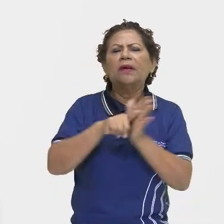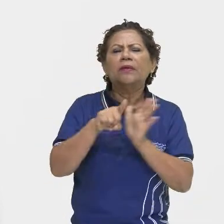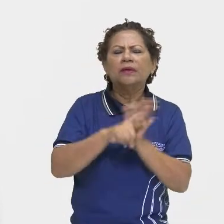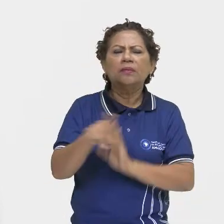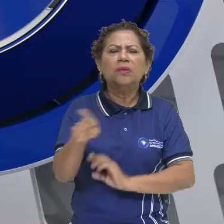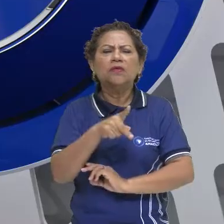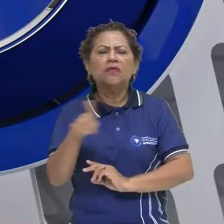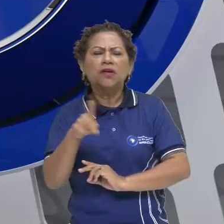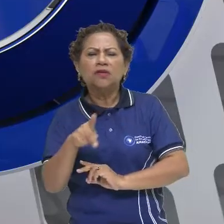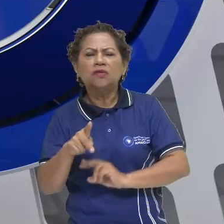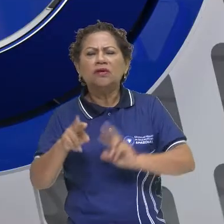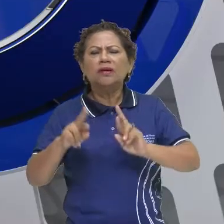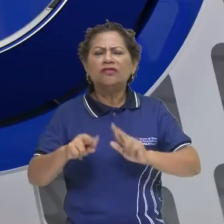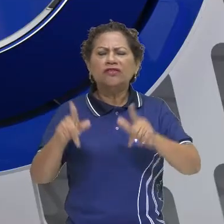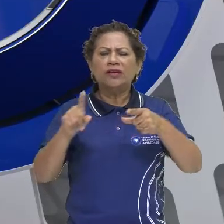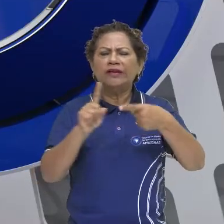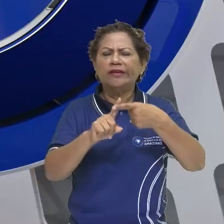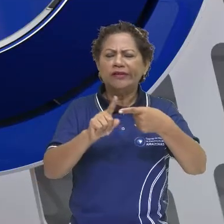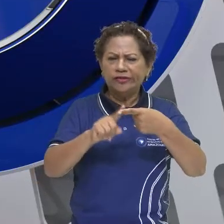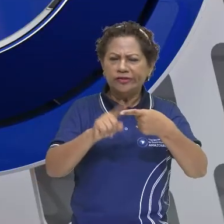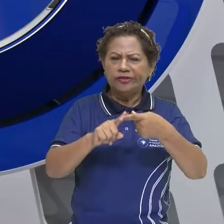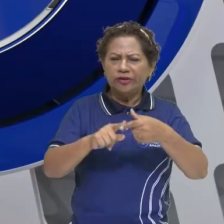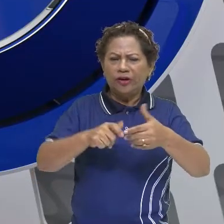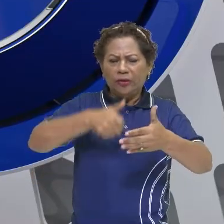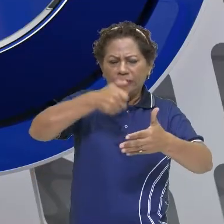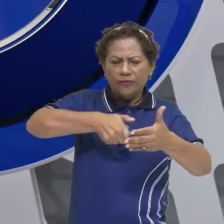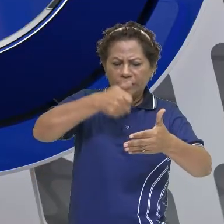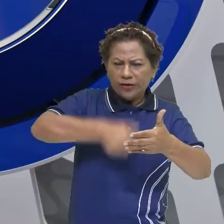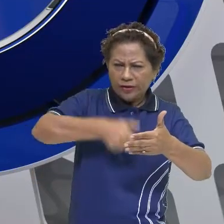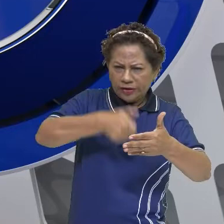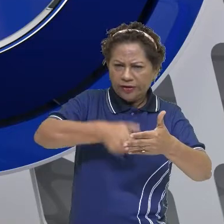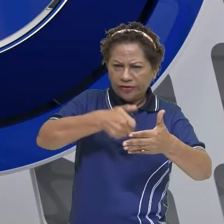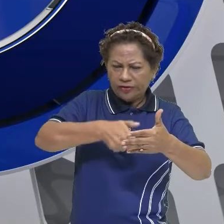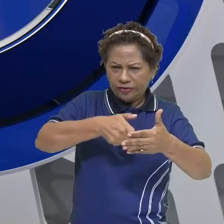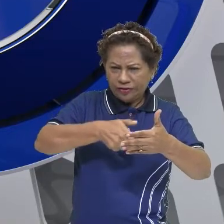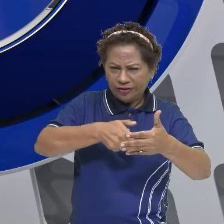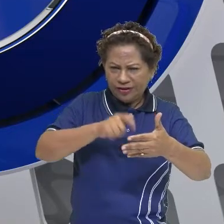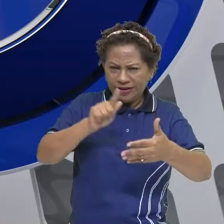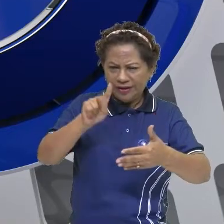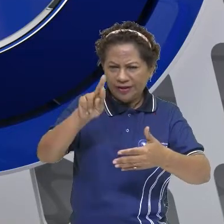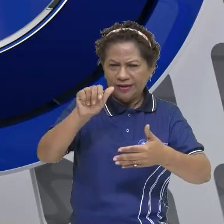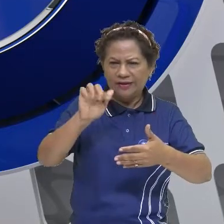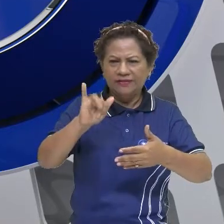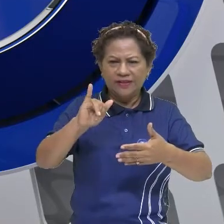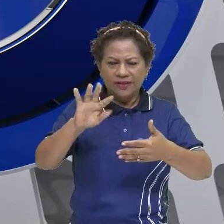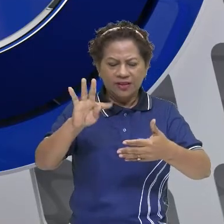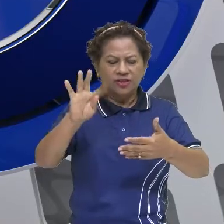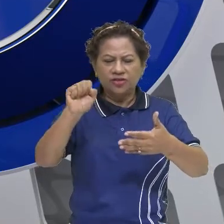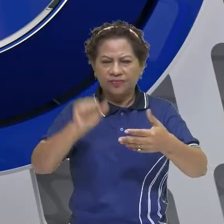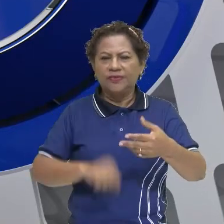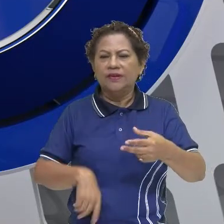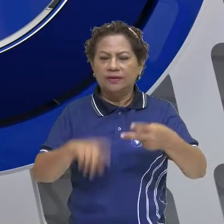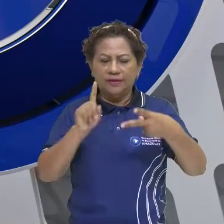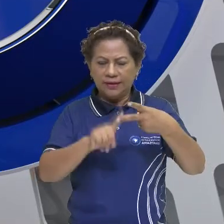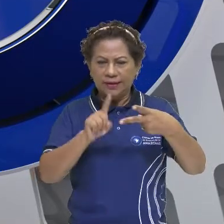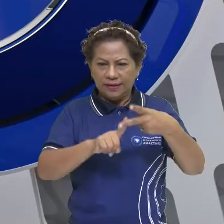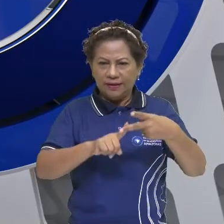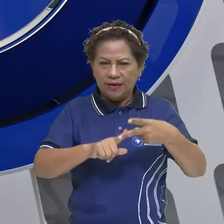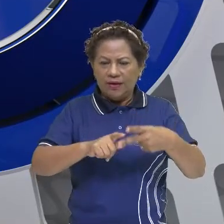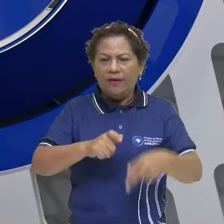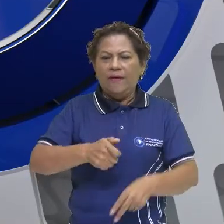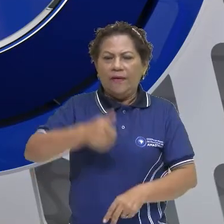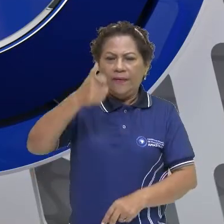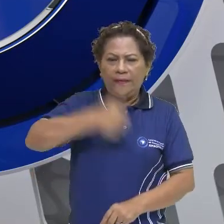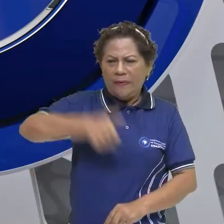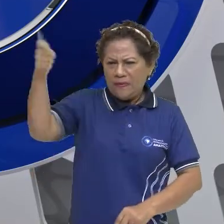professora, mas grafite e pichação é a mesma coisa? Não, não é a mesma coisa. Mas, professor, o pichador, ele não está